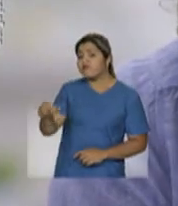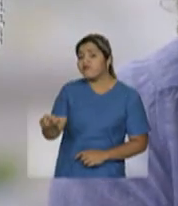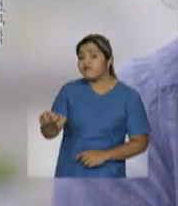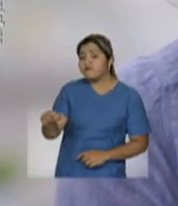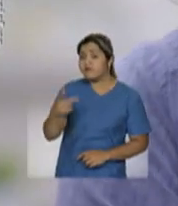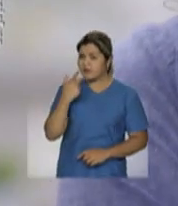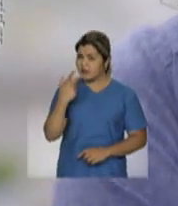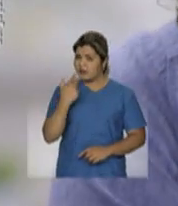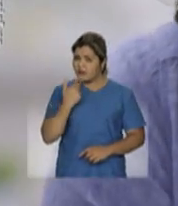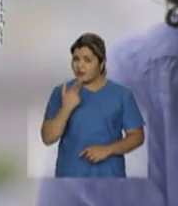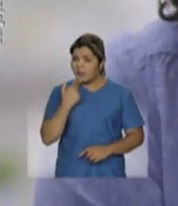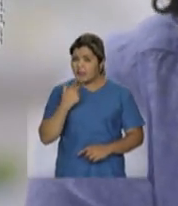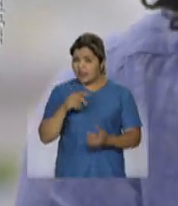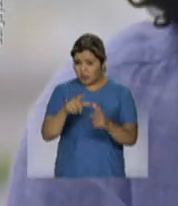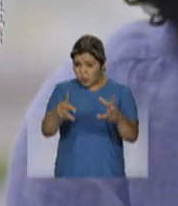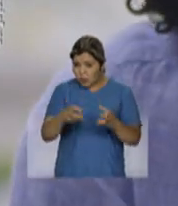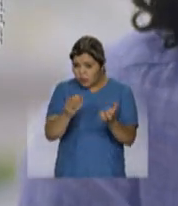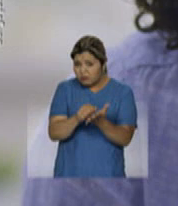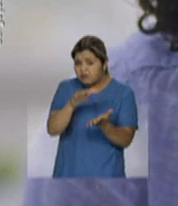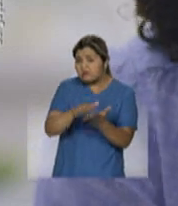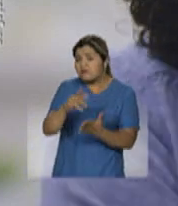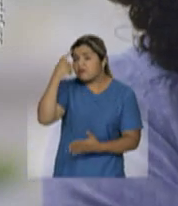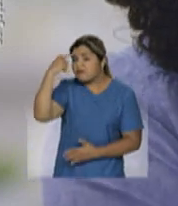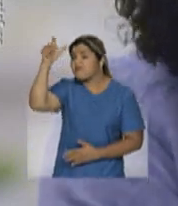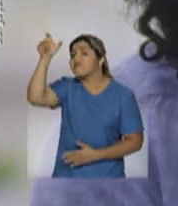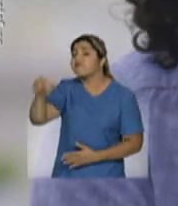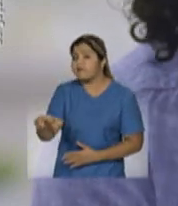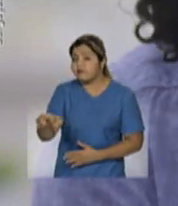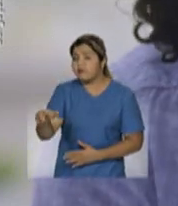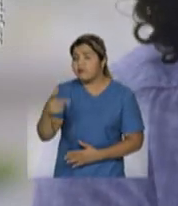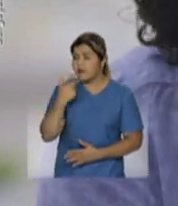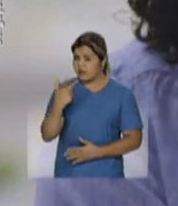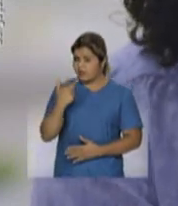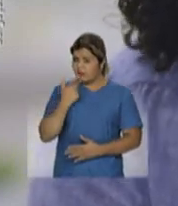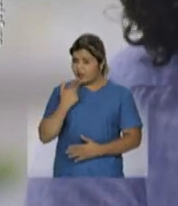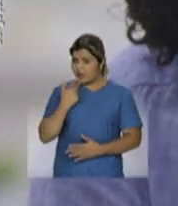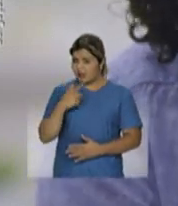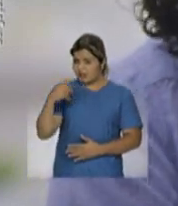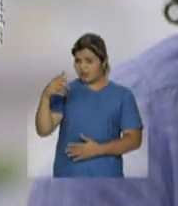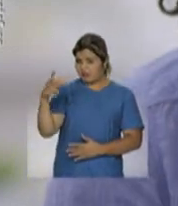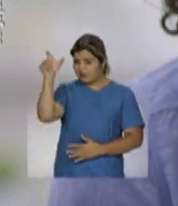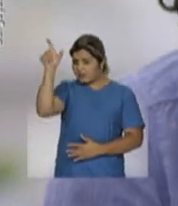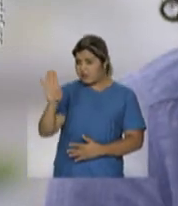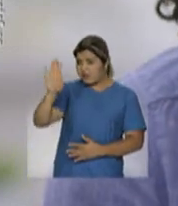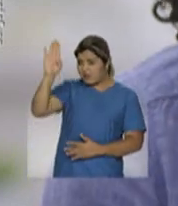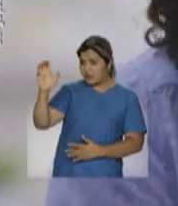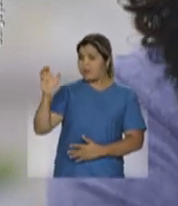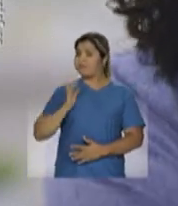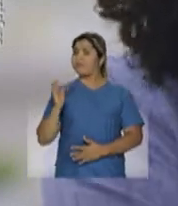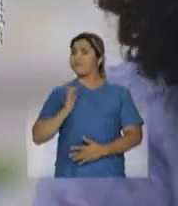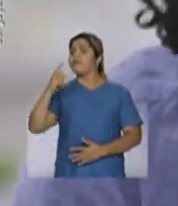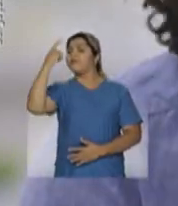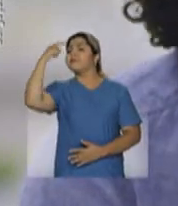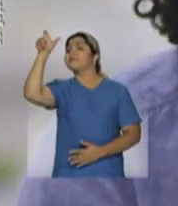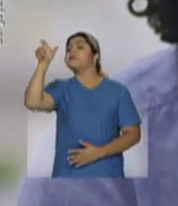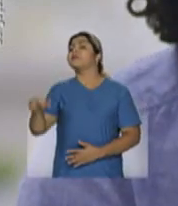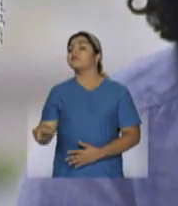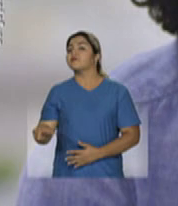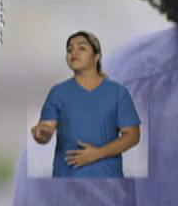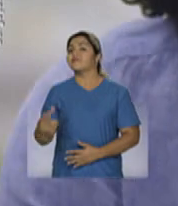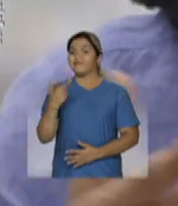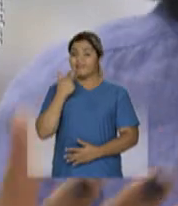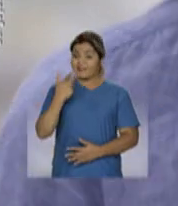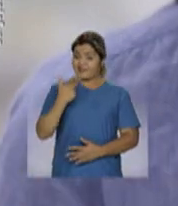pensa em quem? Quando eu falo na indústria da multa, você pensa em quem? Quando eu falo no candidato dos ricos, você pensa em